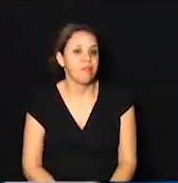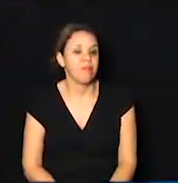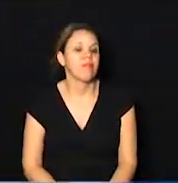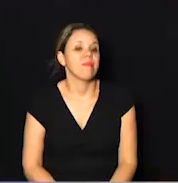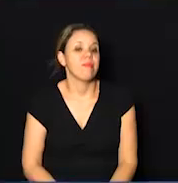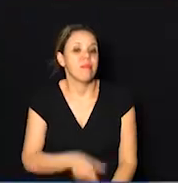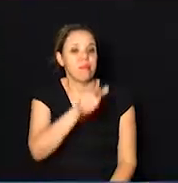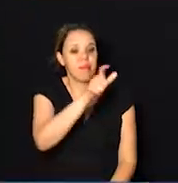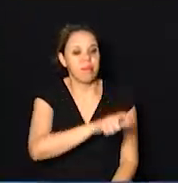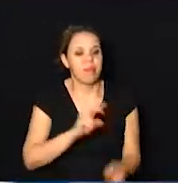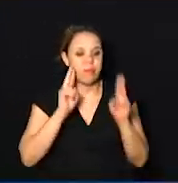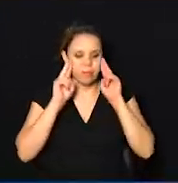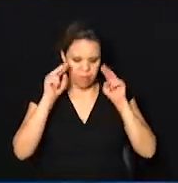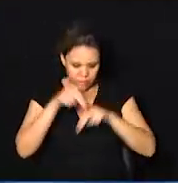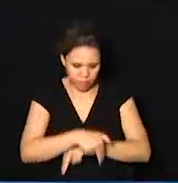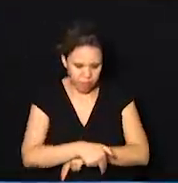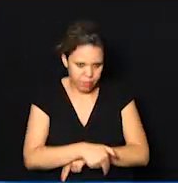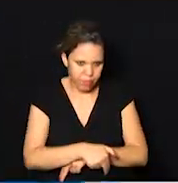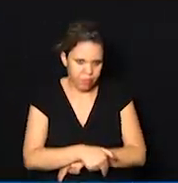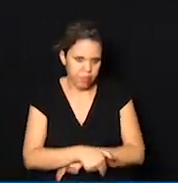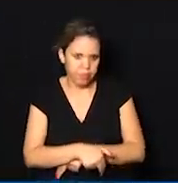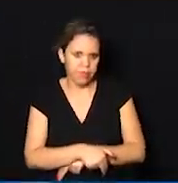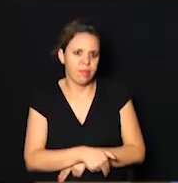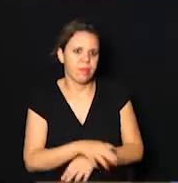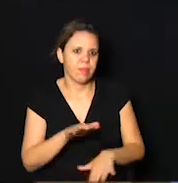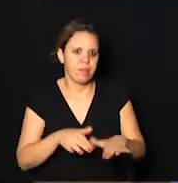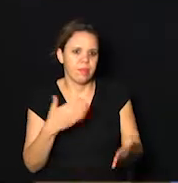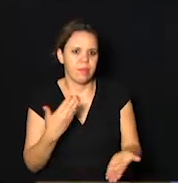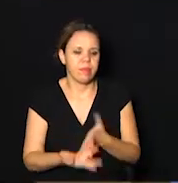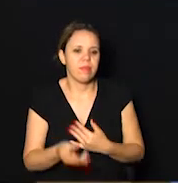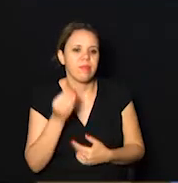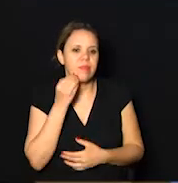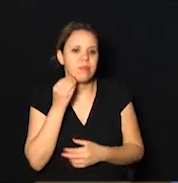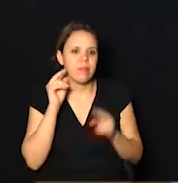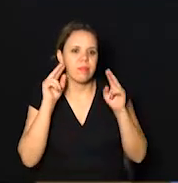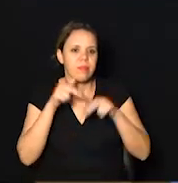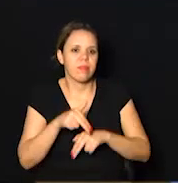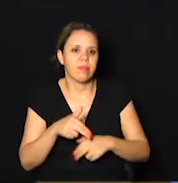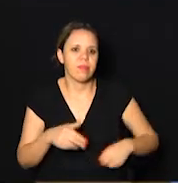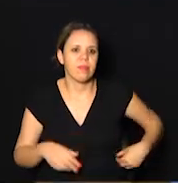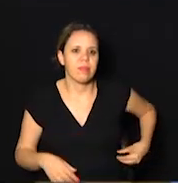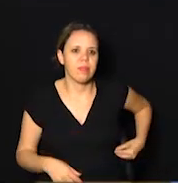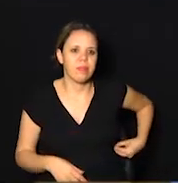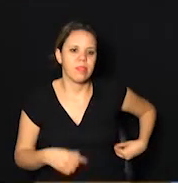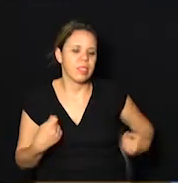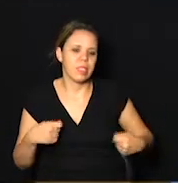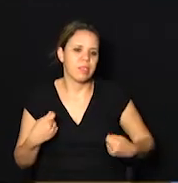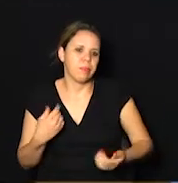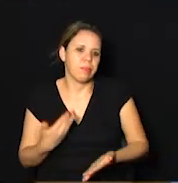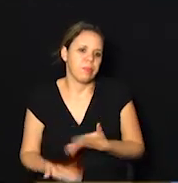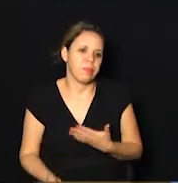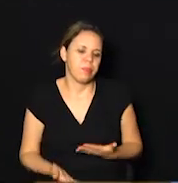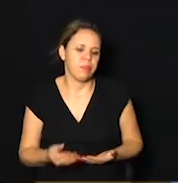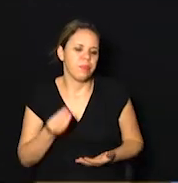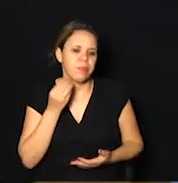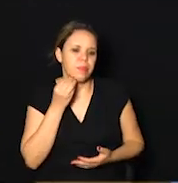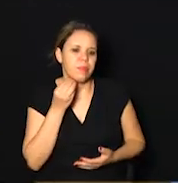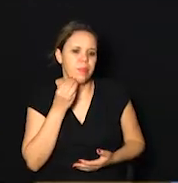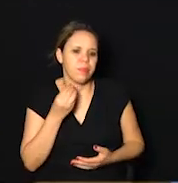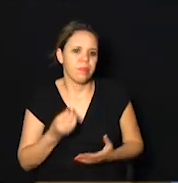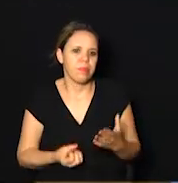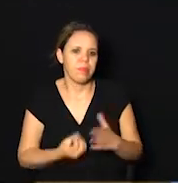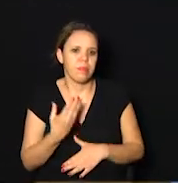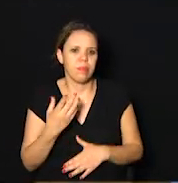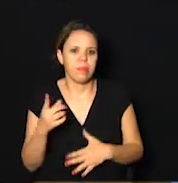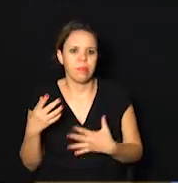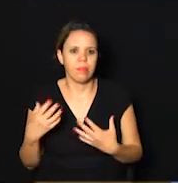e ele é um cara muito humilde ele perde oportunidades podem ser o meu dia que não precisaria ser assim mas acaba sendo